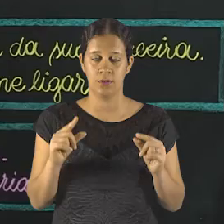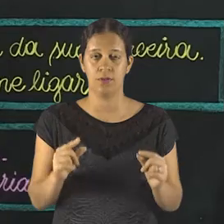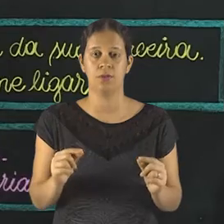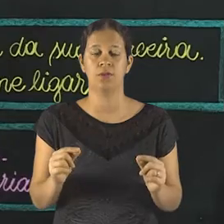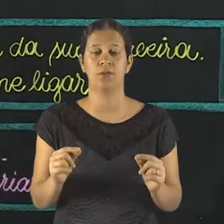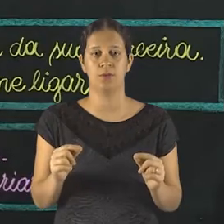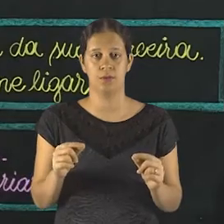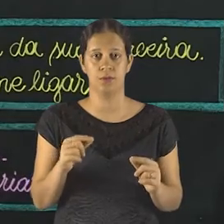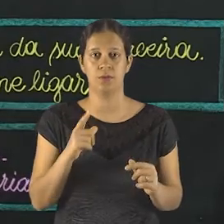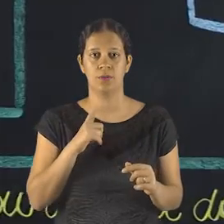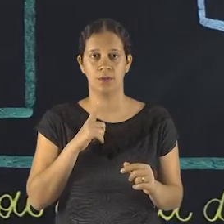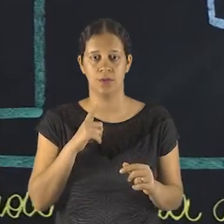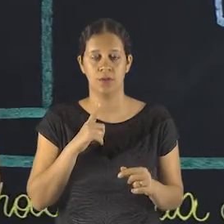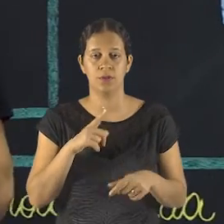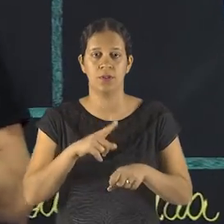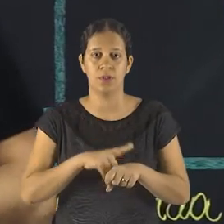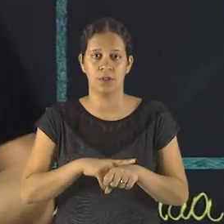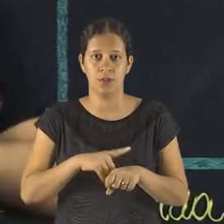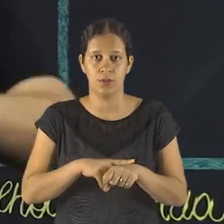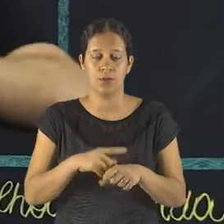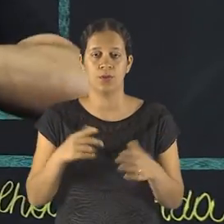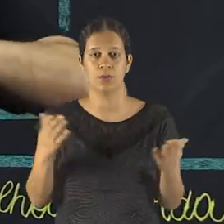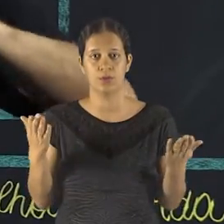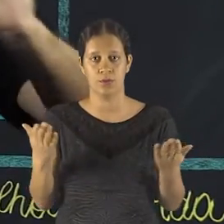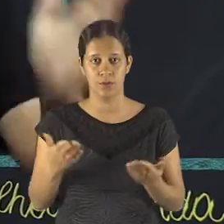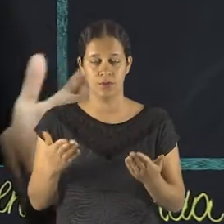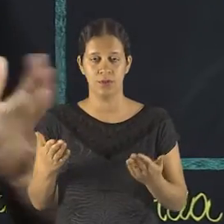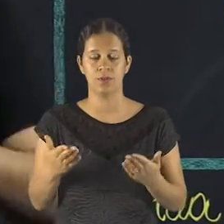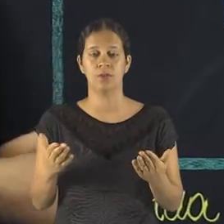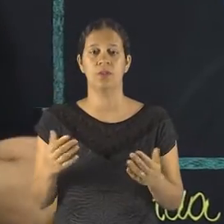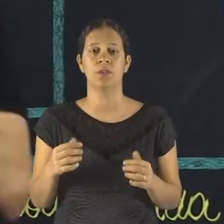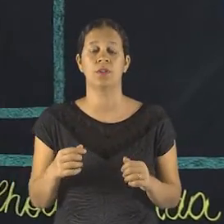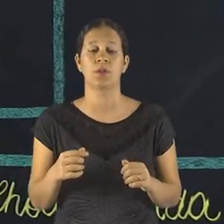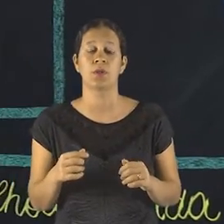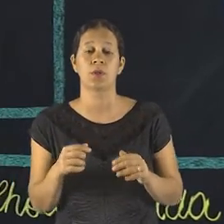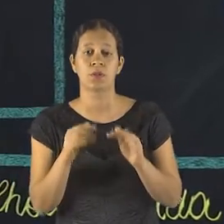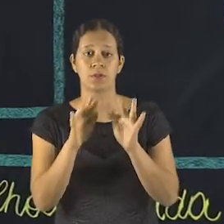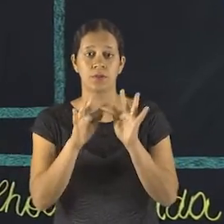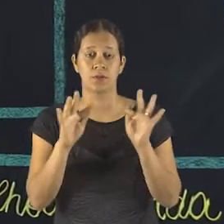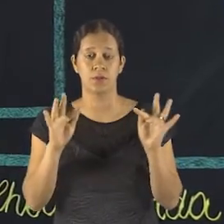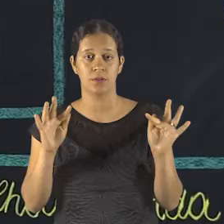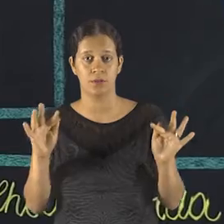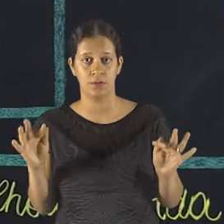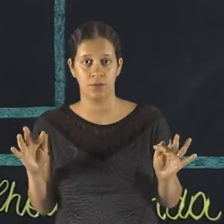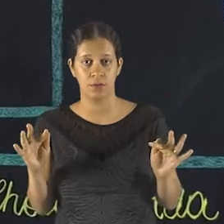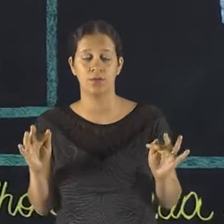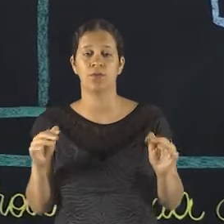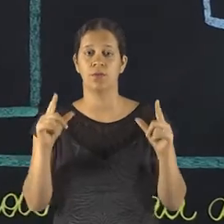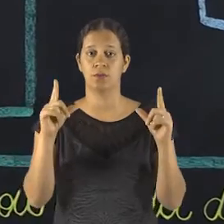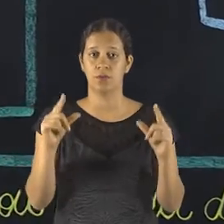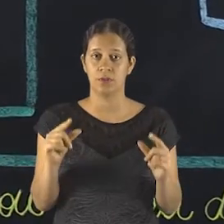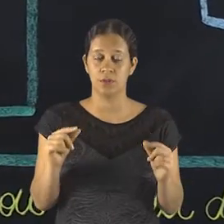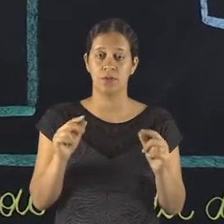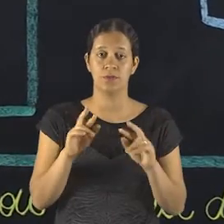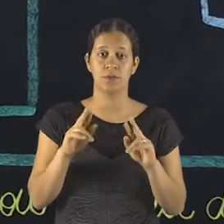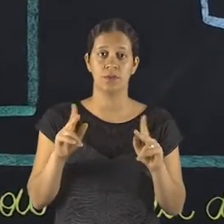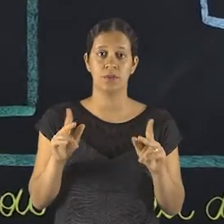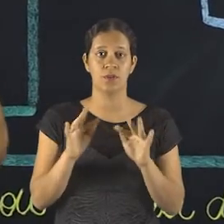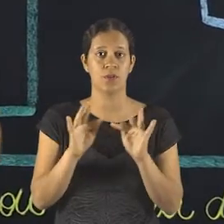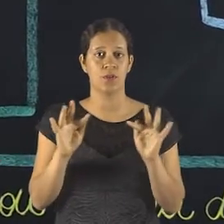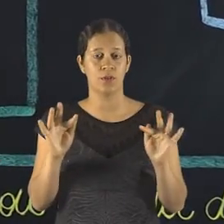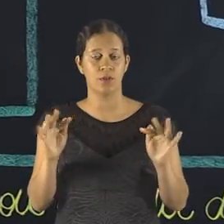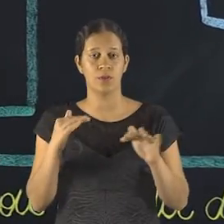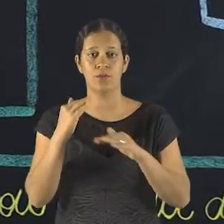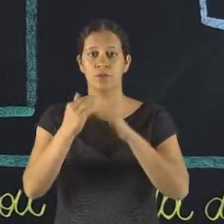São essas que são o tema da aula de hoje. Uma oração reduzida, diferente de uma oração desenvolvida, ela não